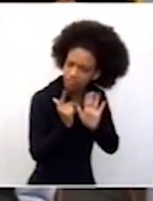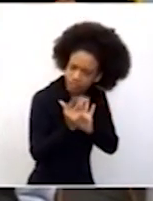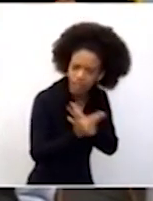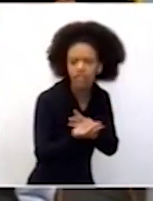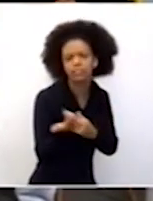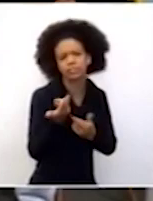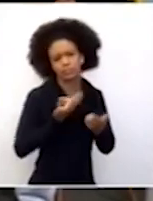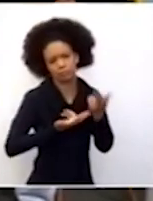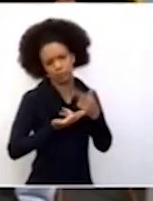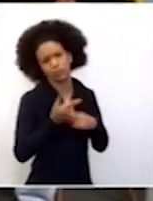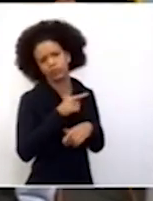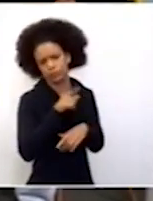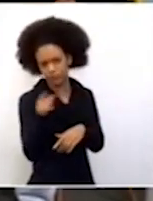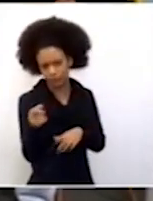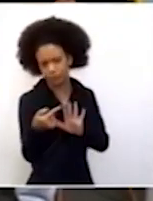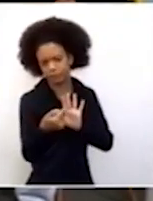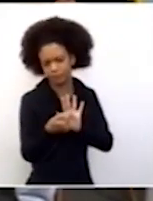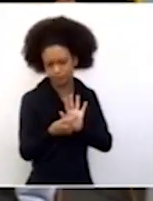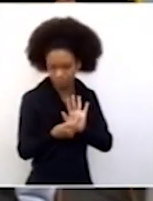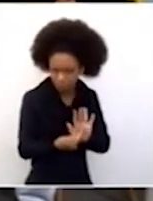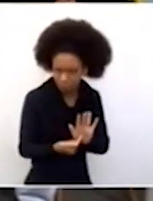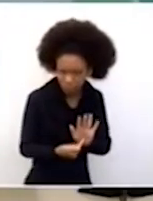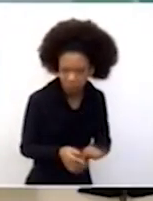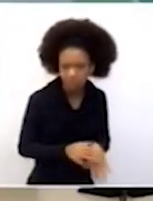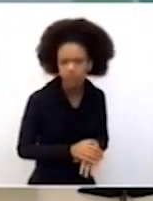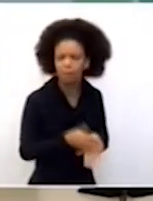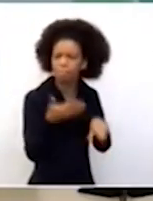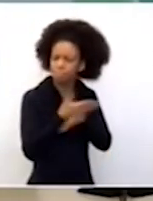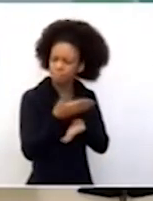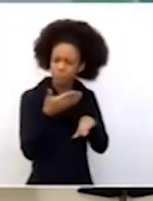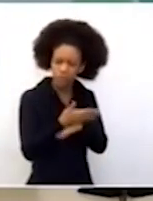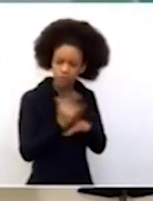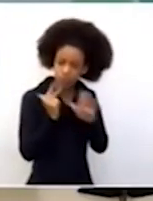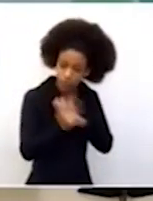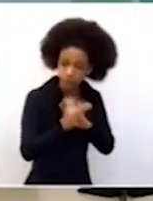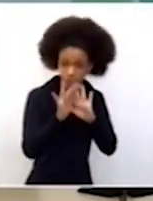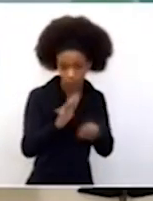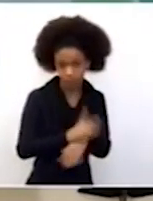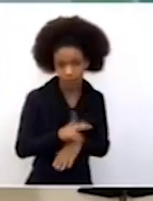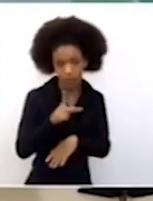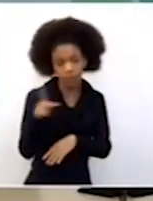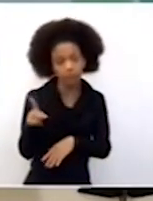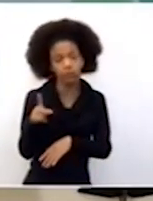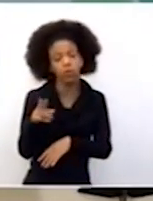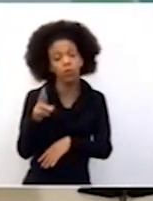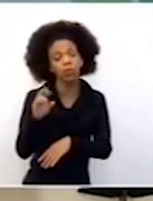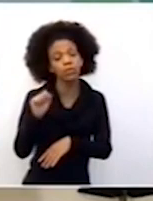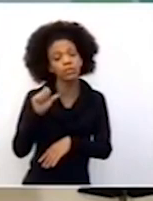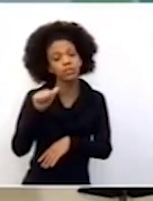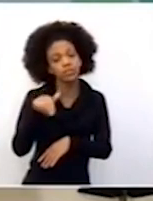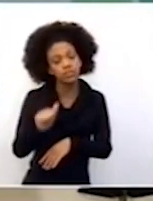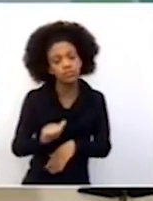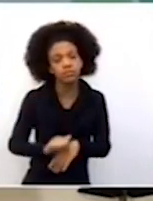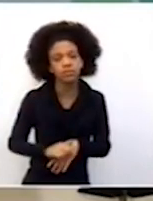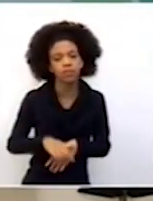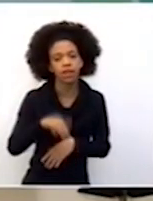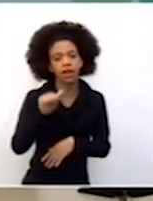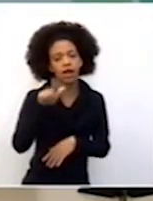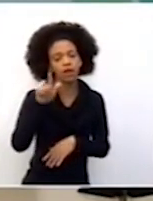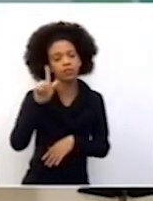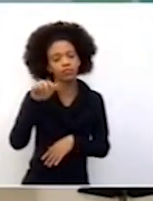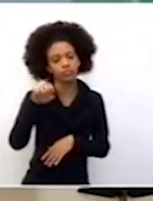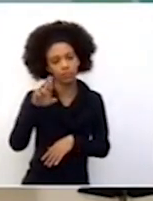bem colocou, há muitas participações. A Pro Rosana colocou álgebra. A Pro